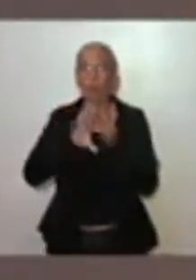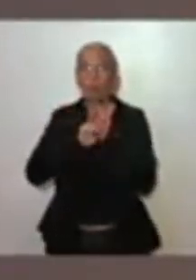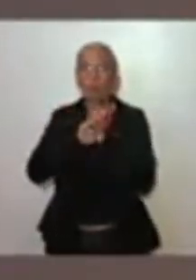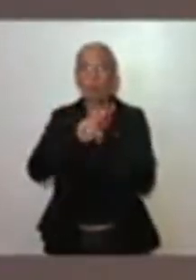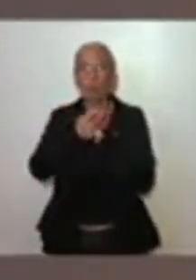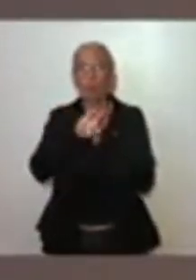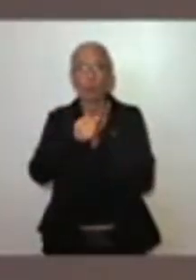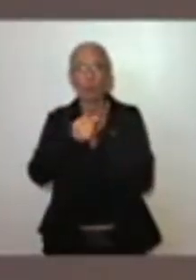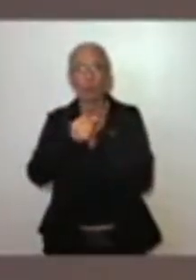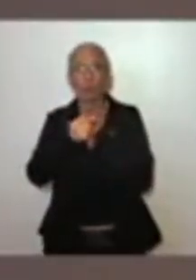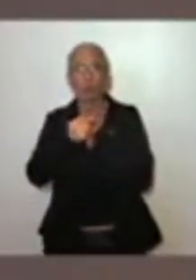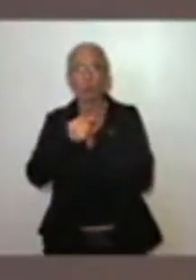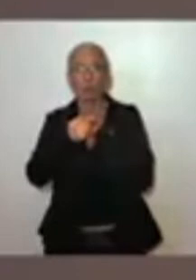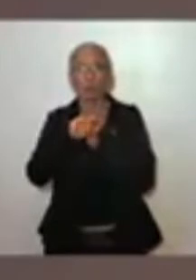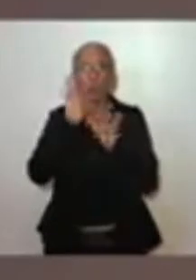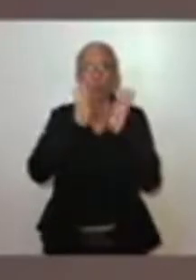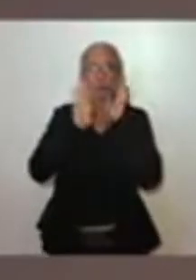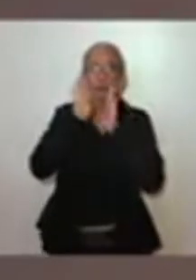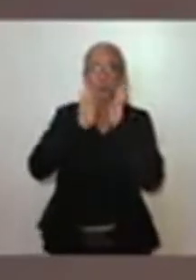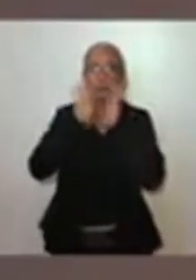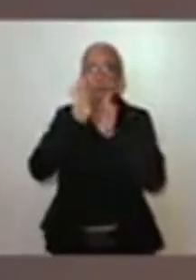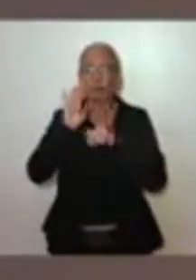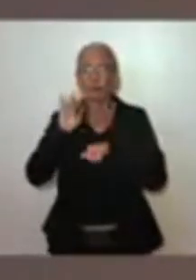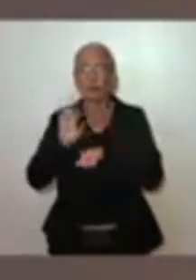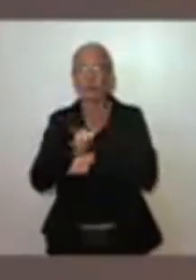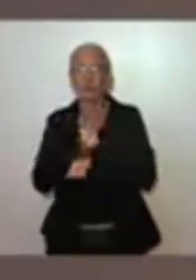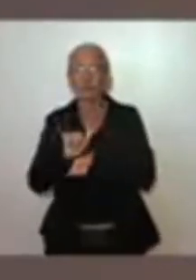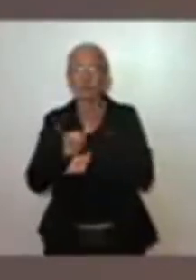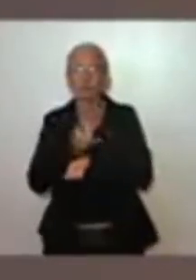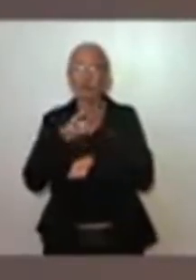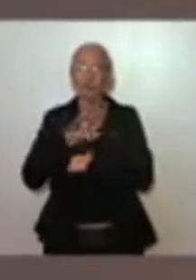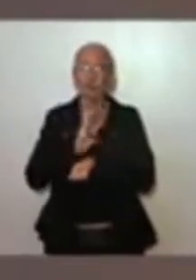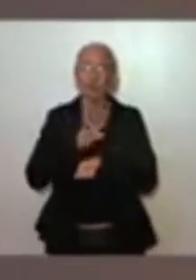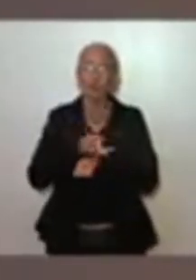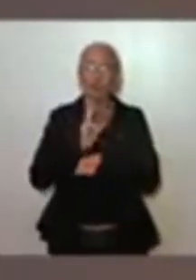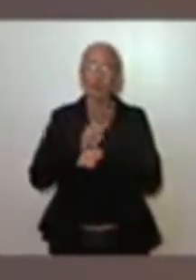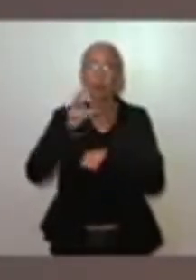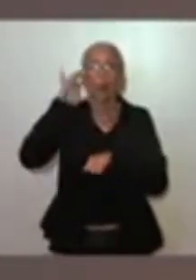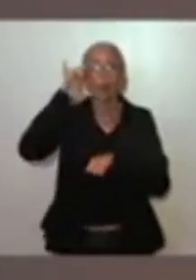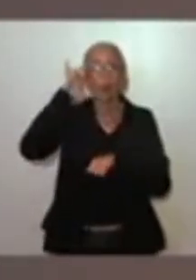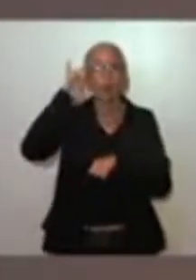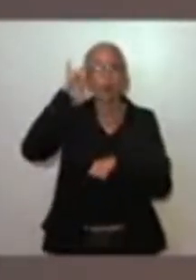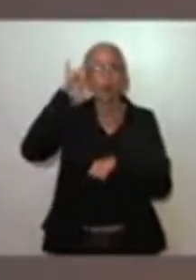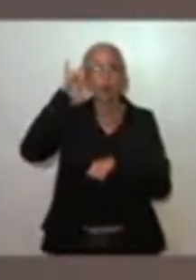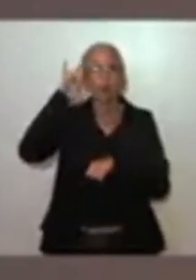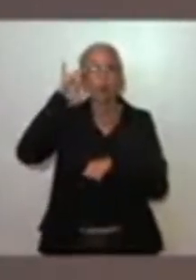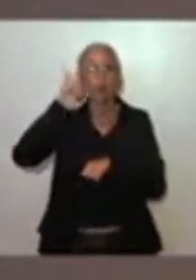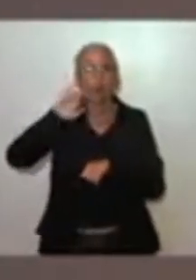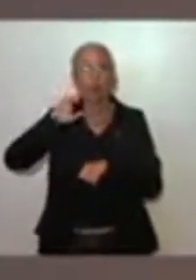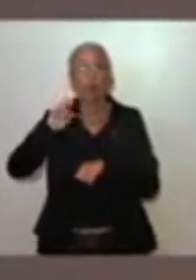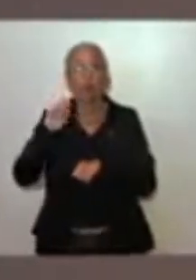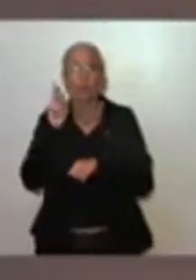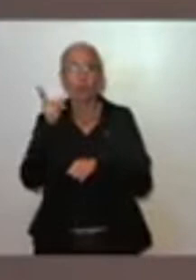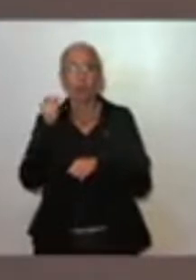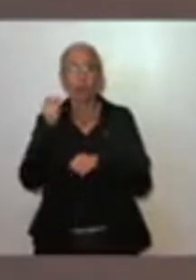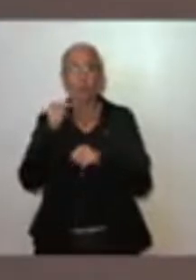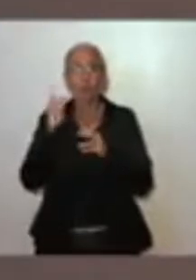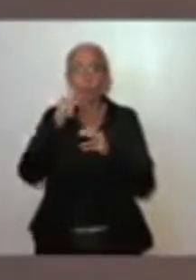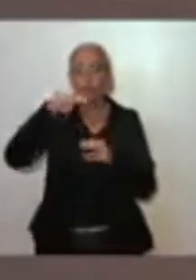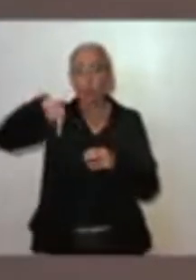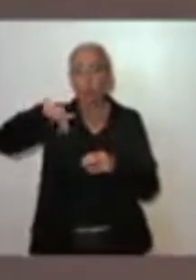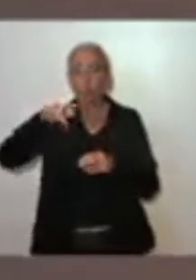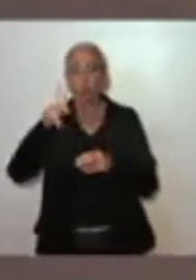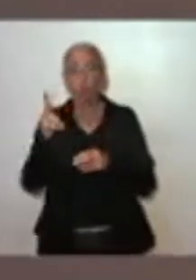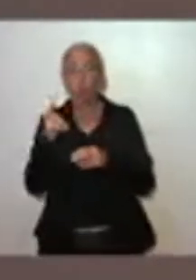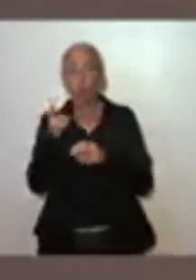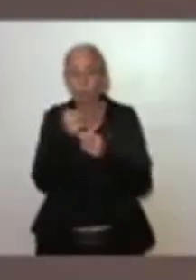Facebook no Instagram Tik Tok o WhatsApp telegram Twitter YouTube Uber Waze para quem vivia perdido pela vida como eu